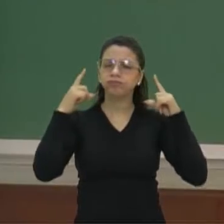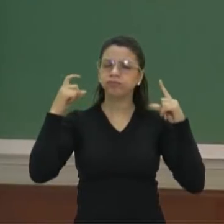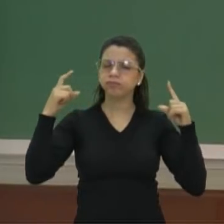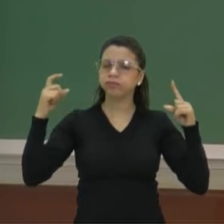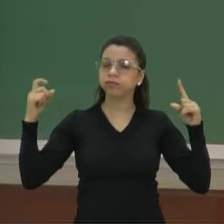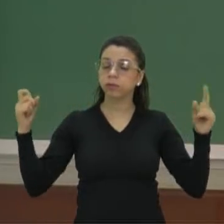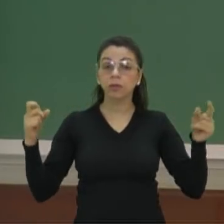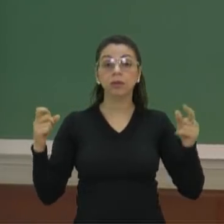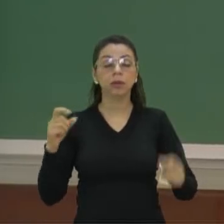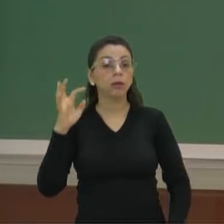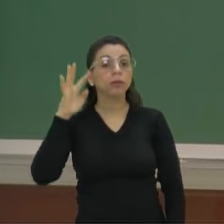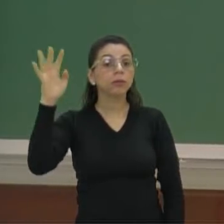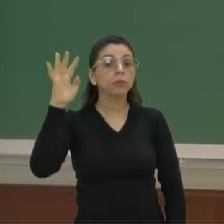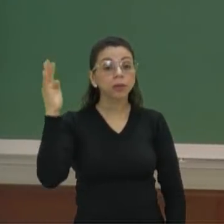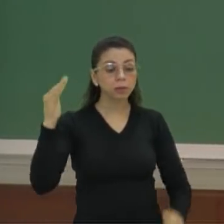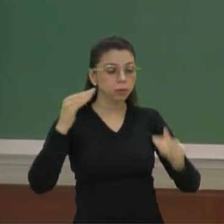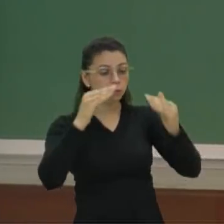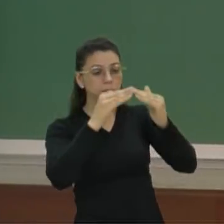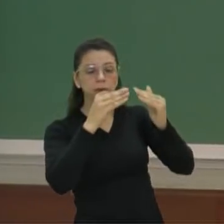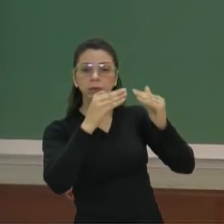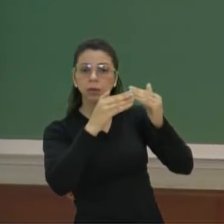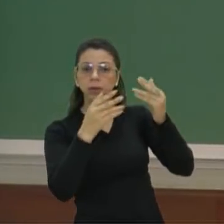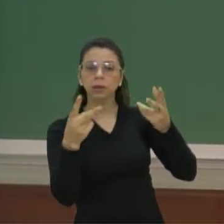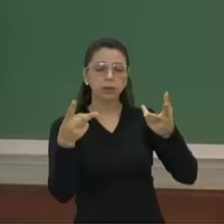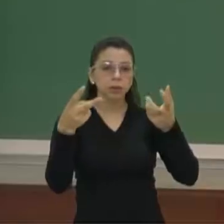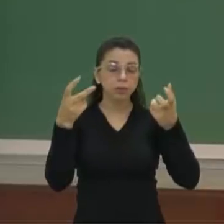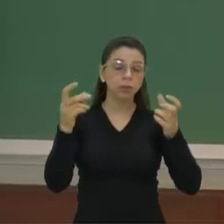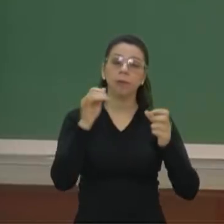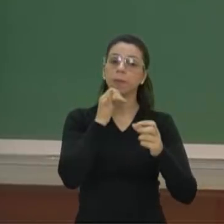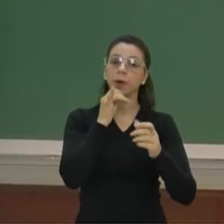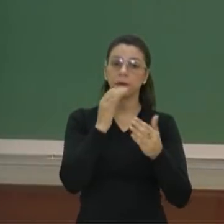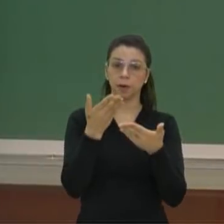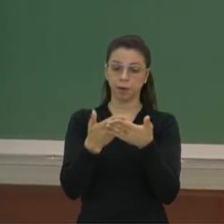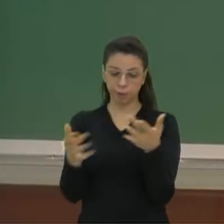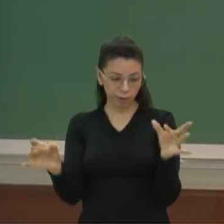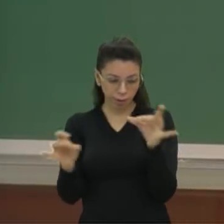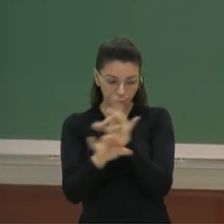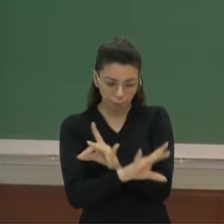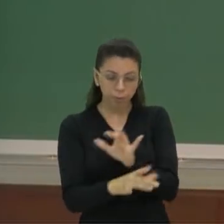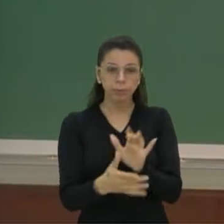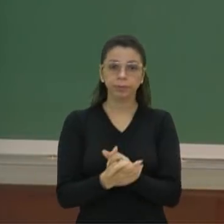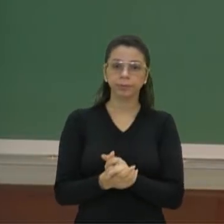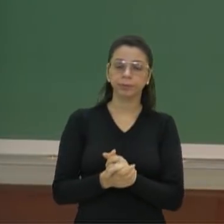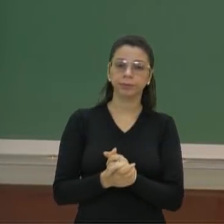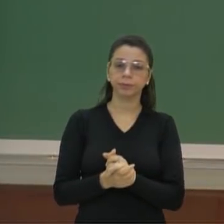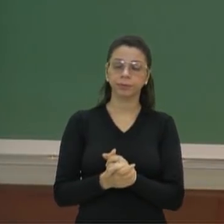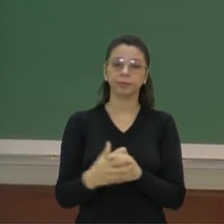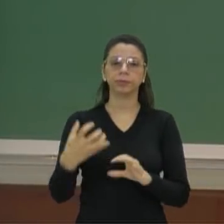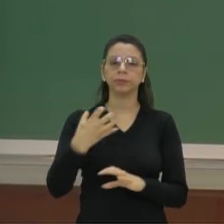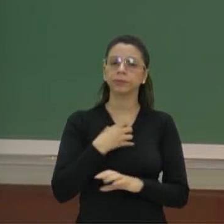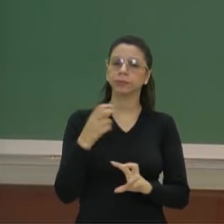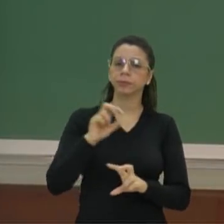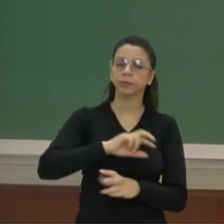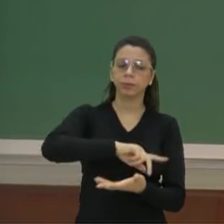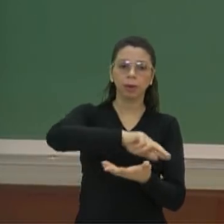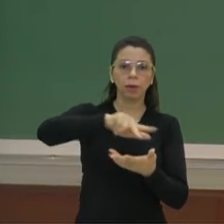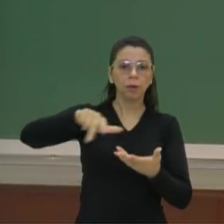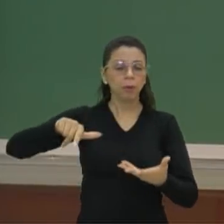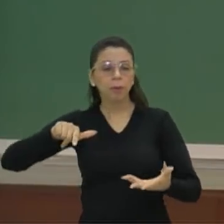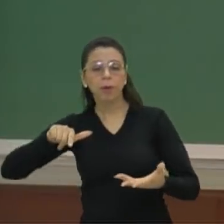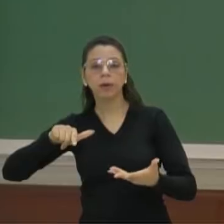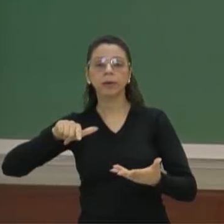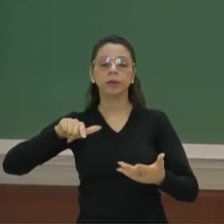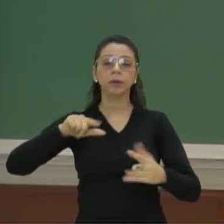Imagine na sua casa. Repare quando essa aula acabar e você tiver um tempinho, Quantos aparelhos eletrônicos ou